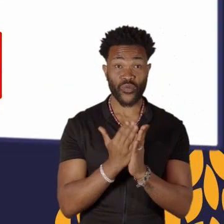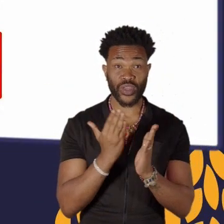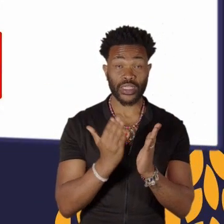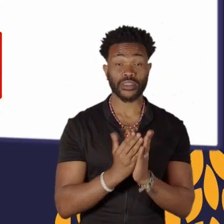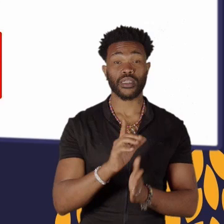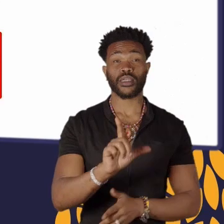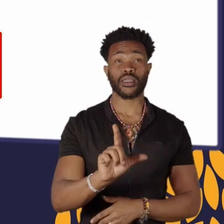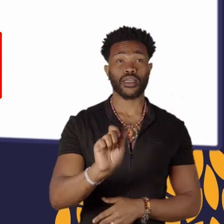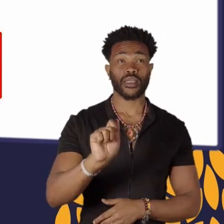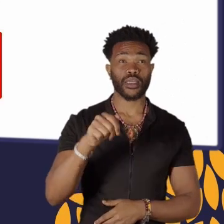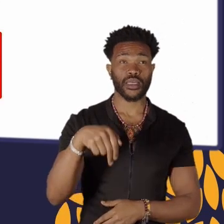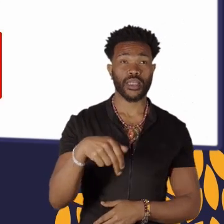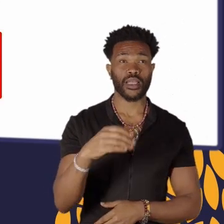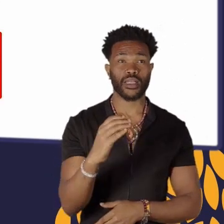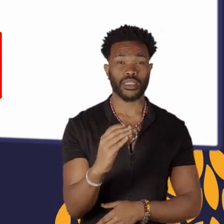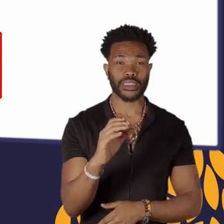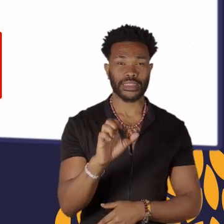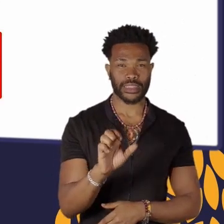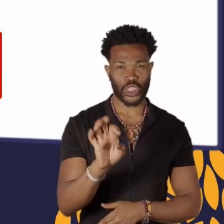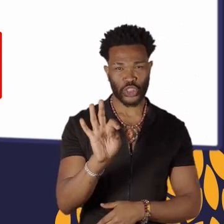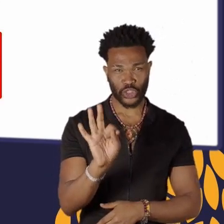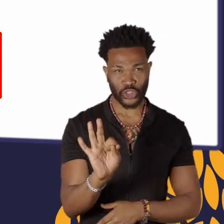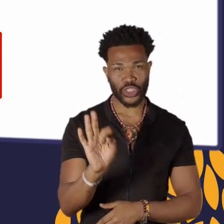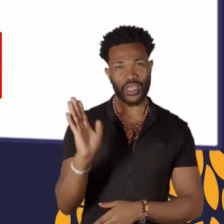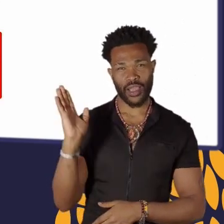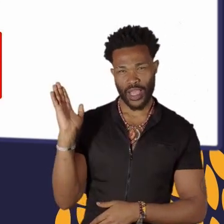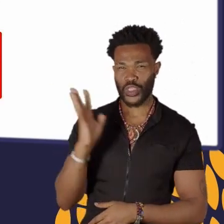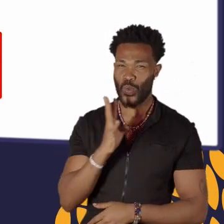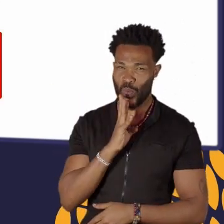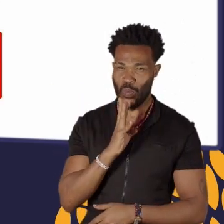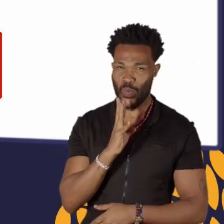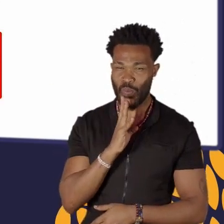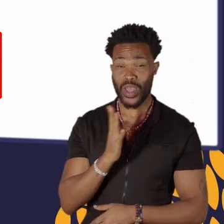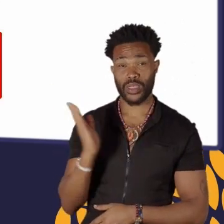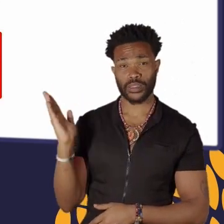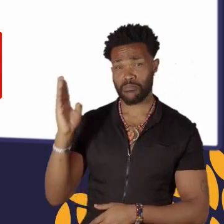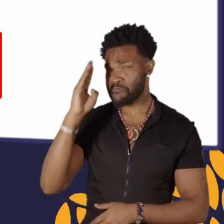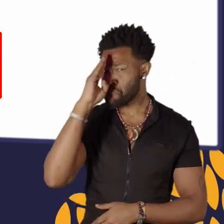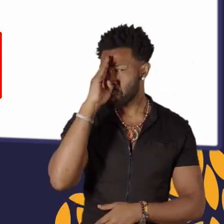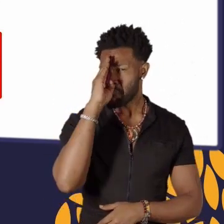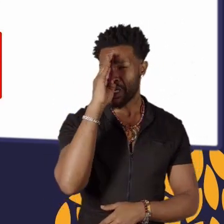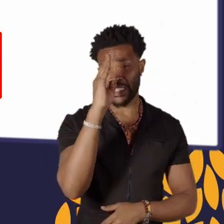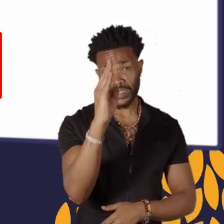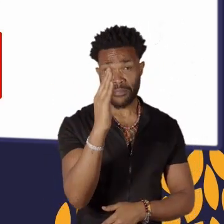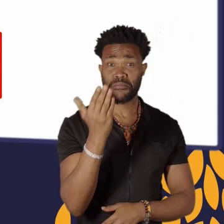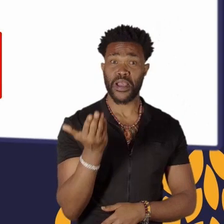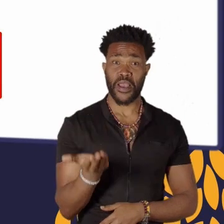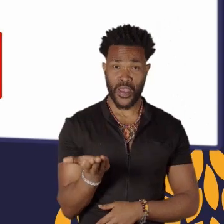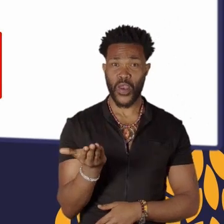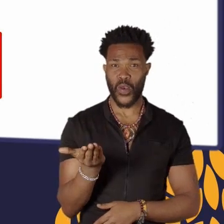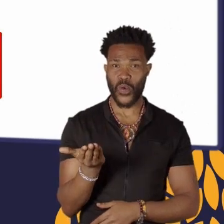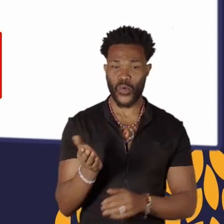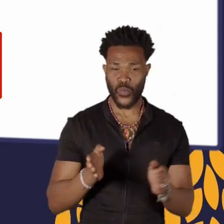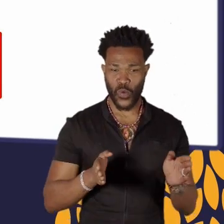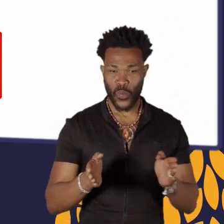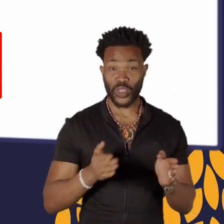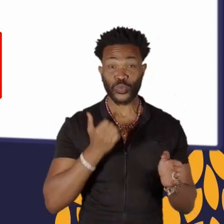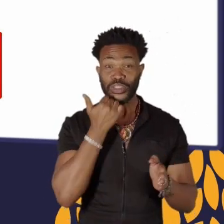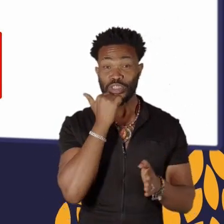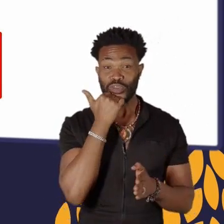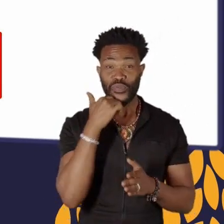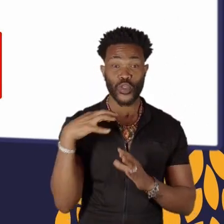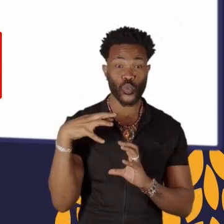Lancet, que acho que dispensa apresentação para a maioria das pessoas, é das principais, se não o principal periódico científico do